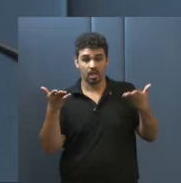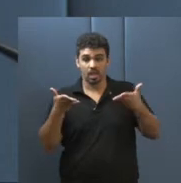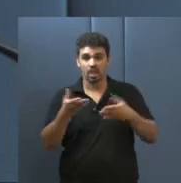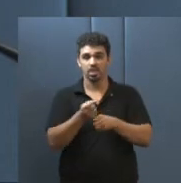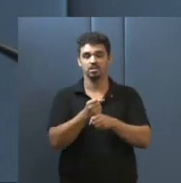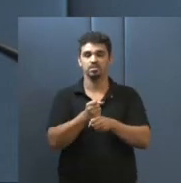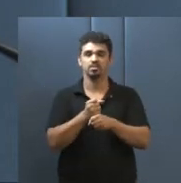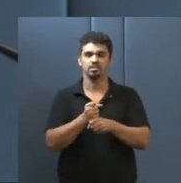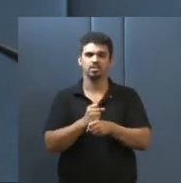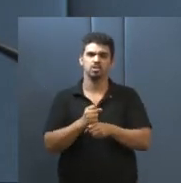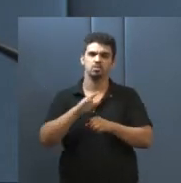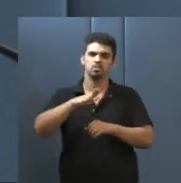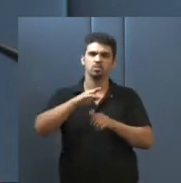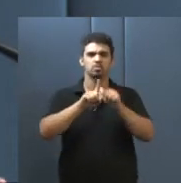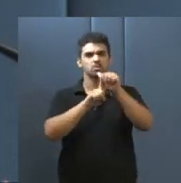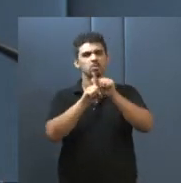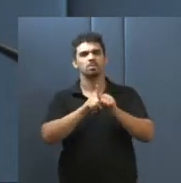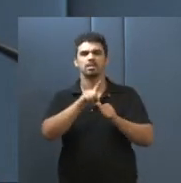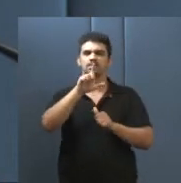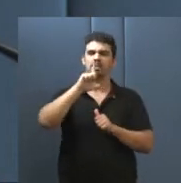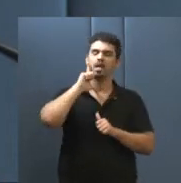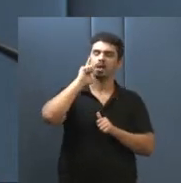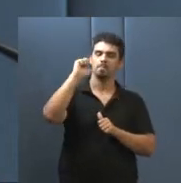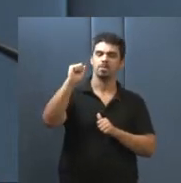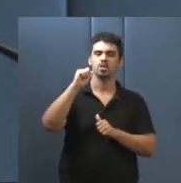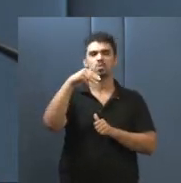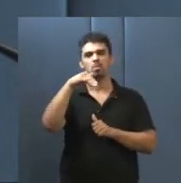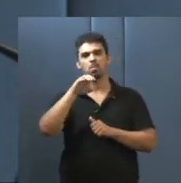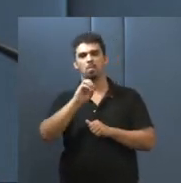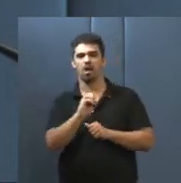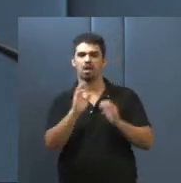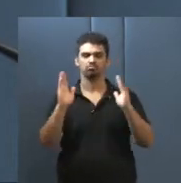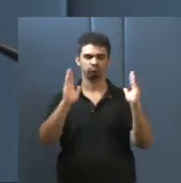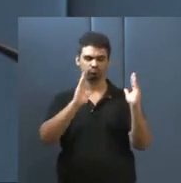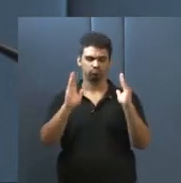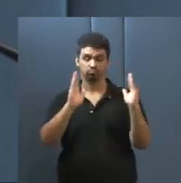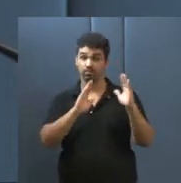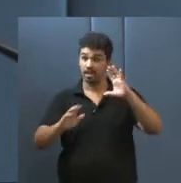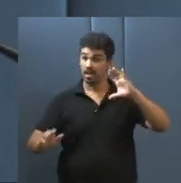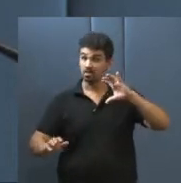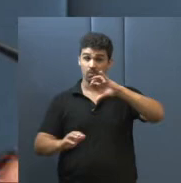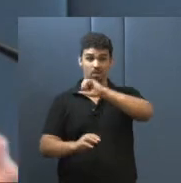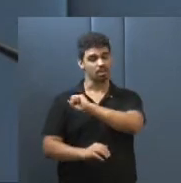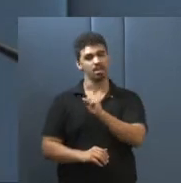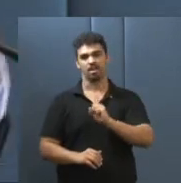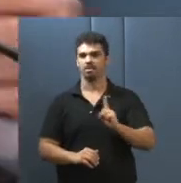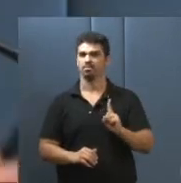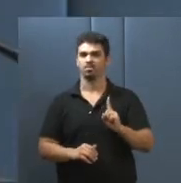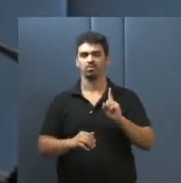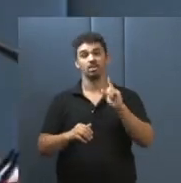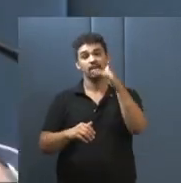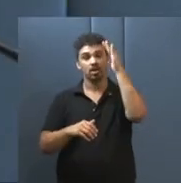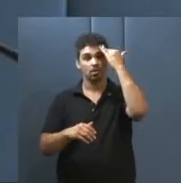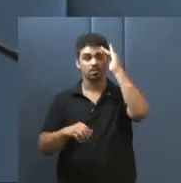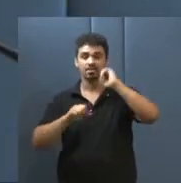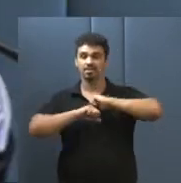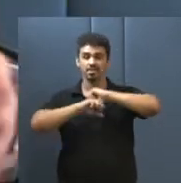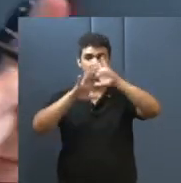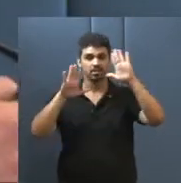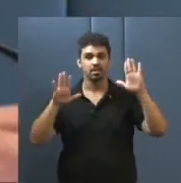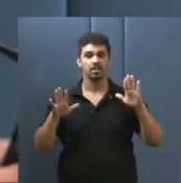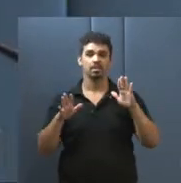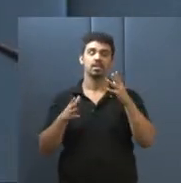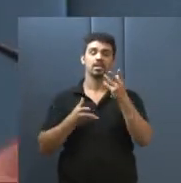ou maio. Não se espera uma adesão muito rápida. Eles vão começar a entender melhor, começar a